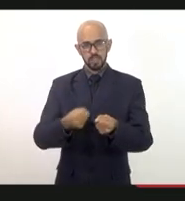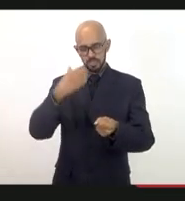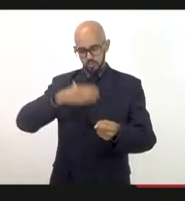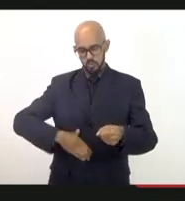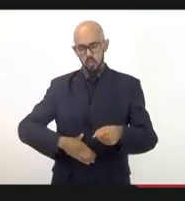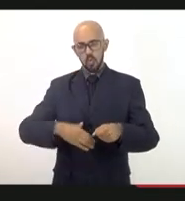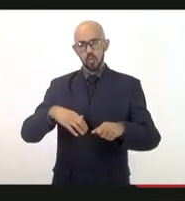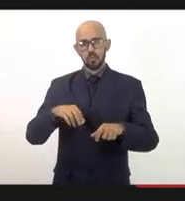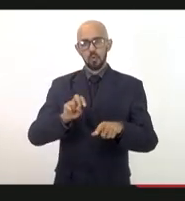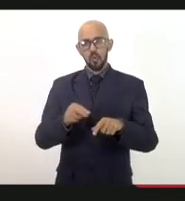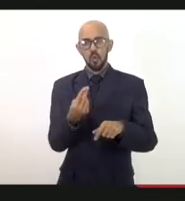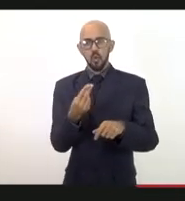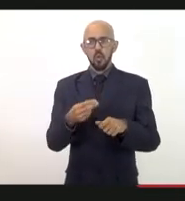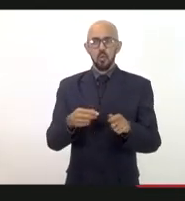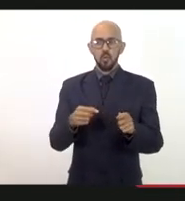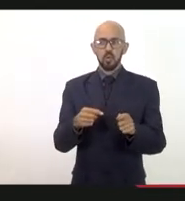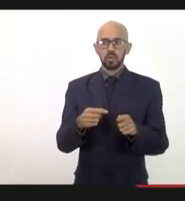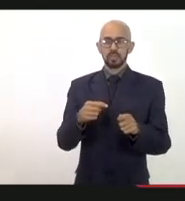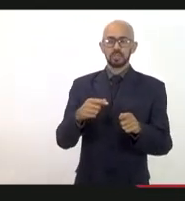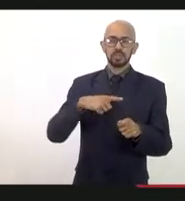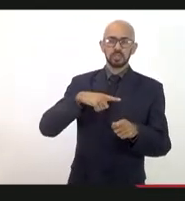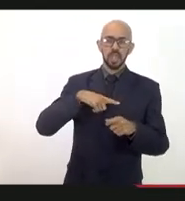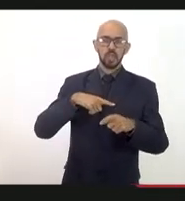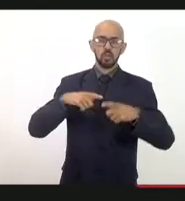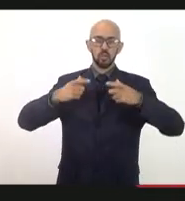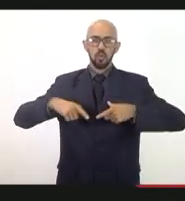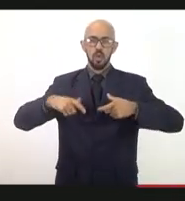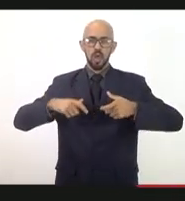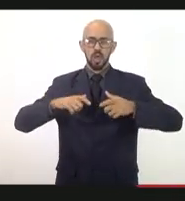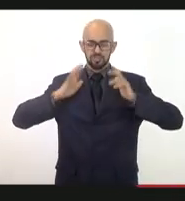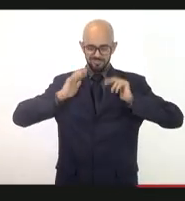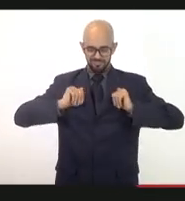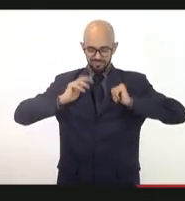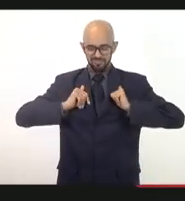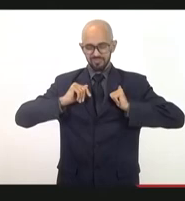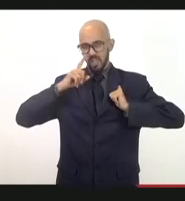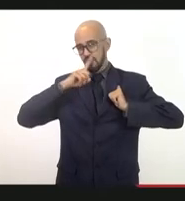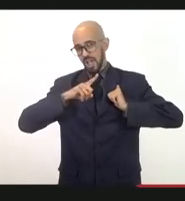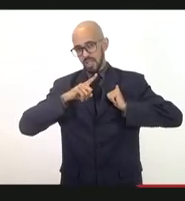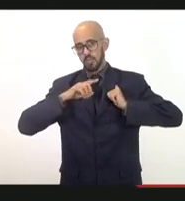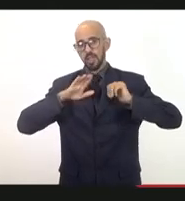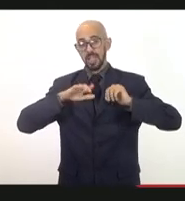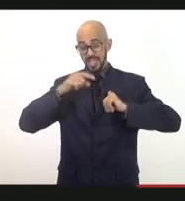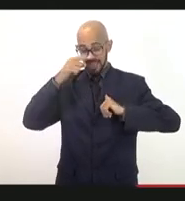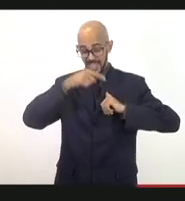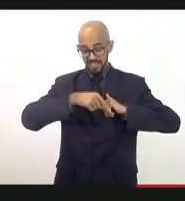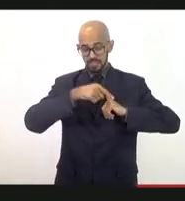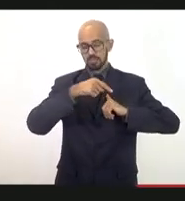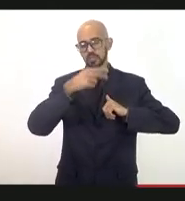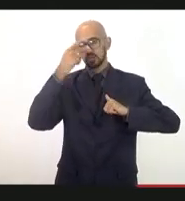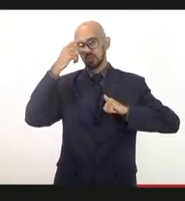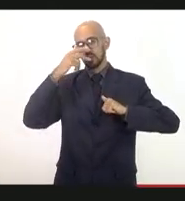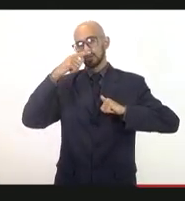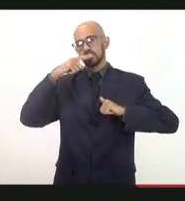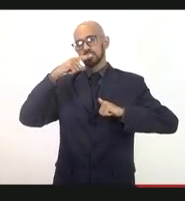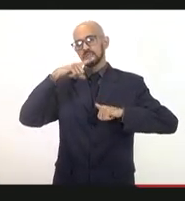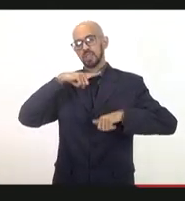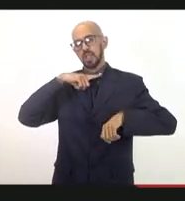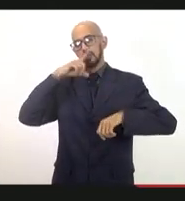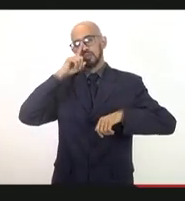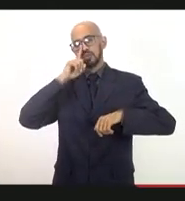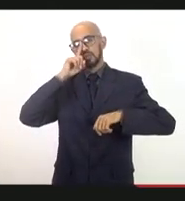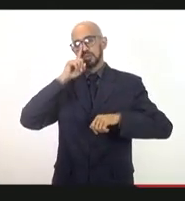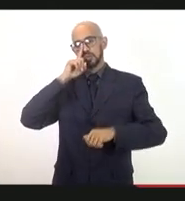condições de habitação, de higiene inadequadas, esses pacientes estão suscetíveis